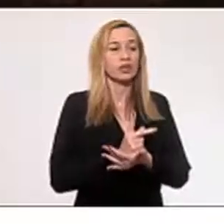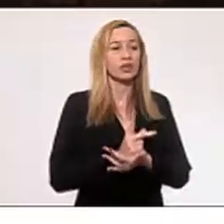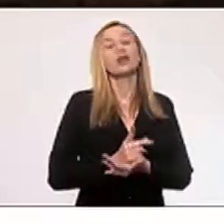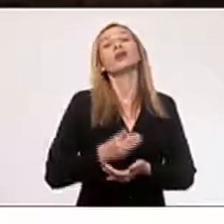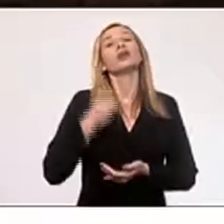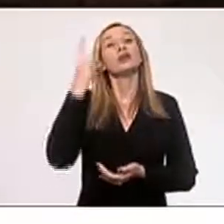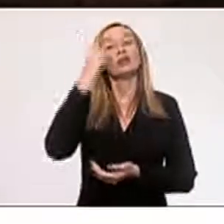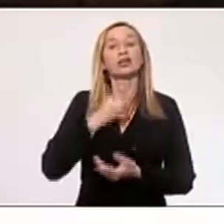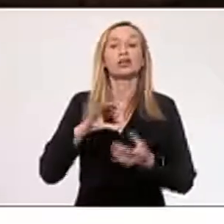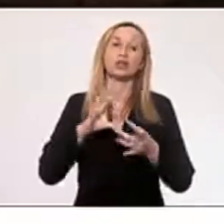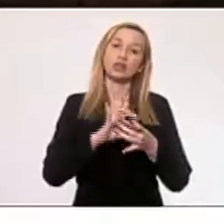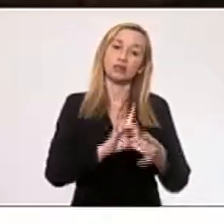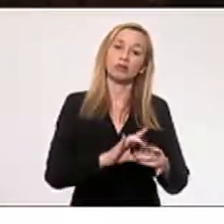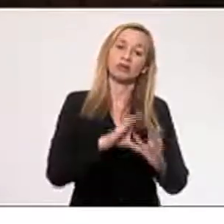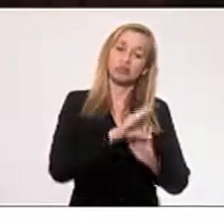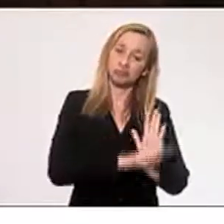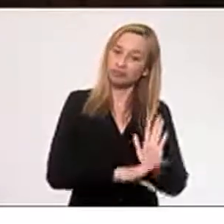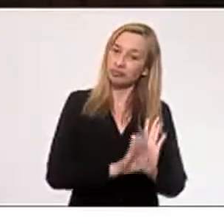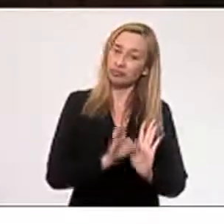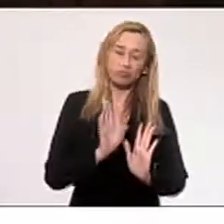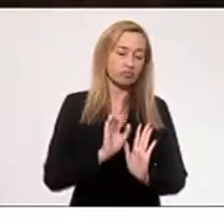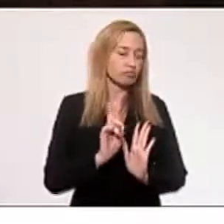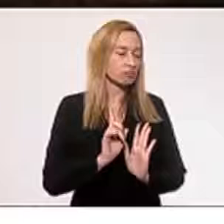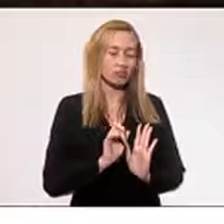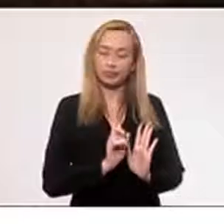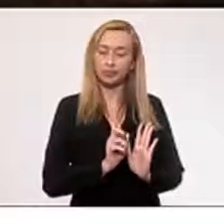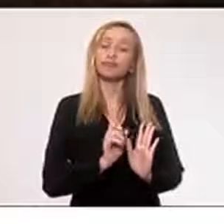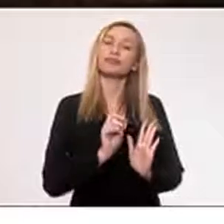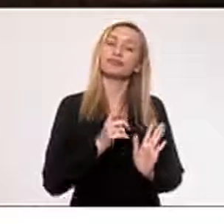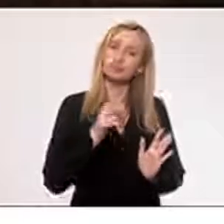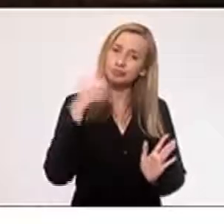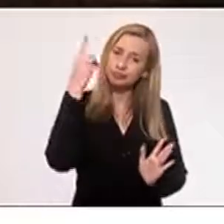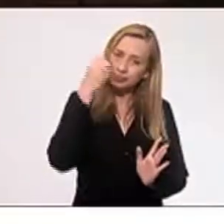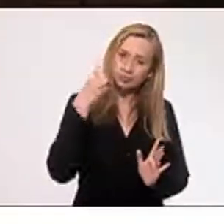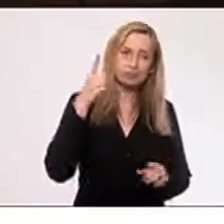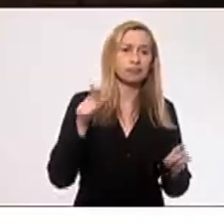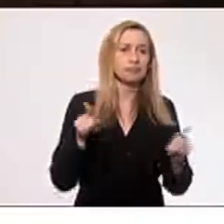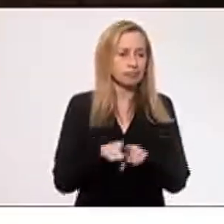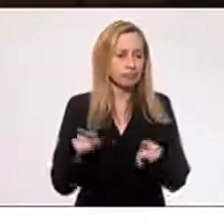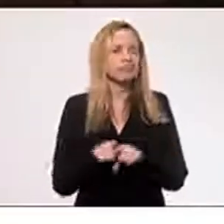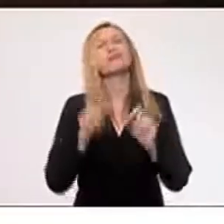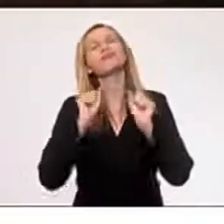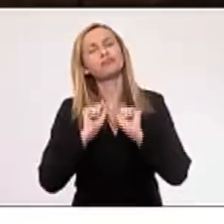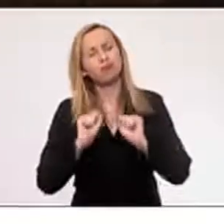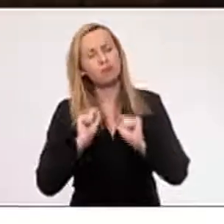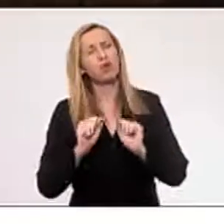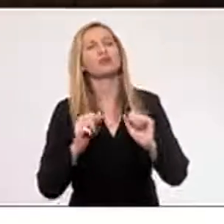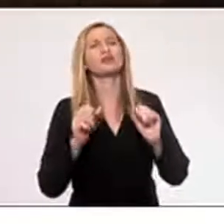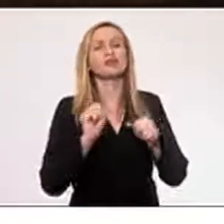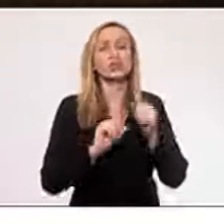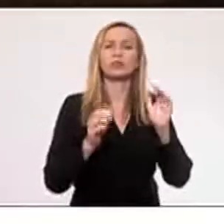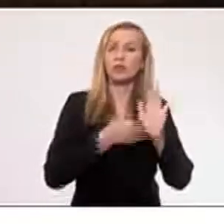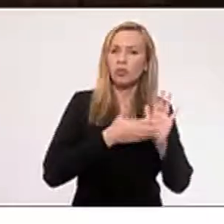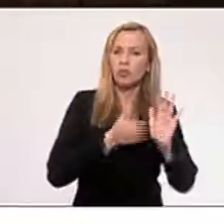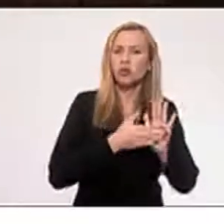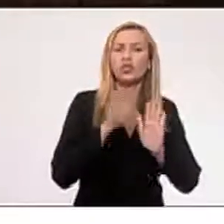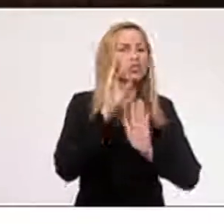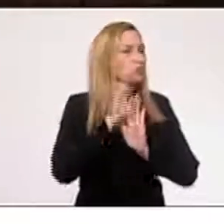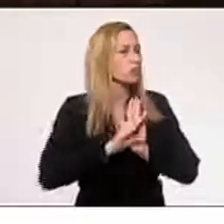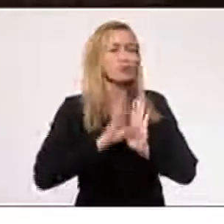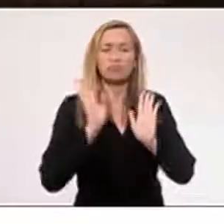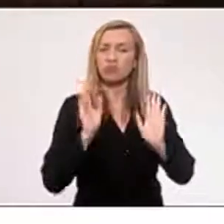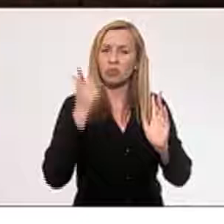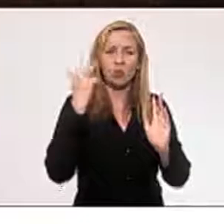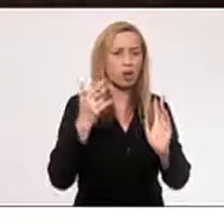um projeto, absolutamente, é da prerrogativa parlamentar também, pode se propor e pode se emendar. Isso